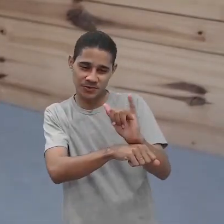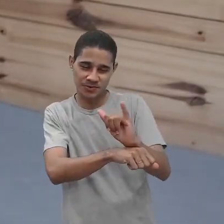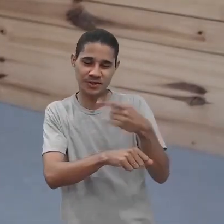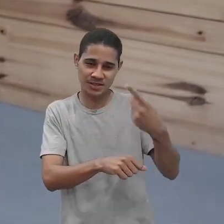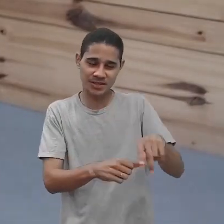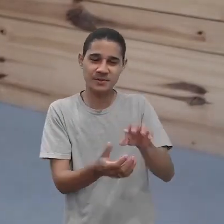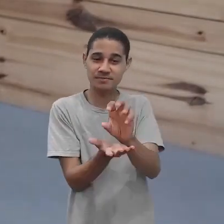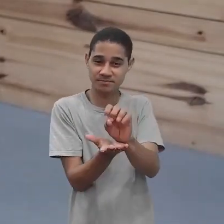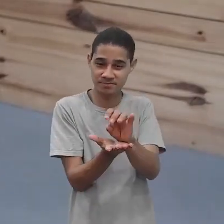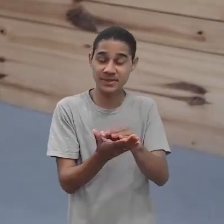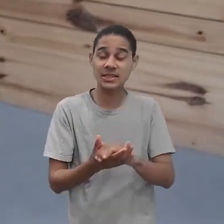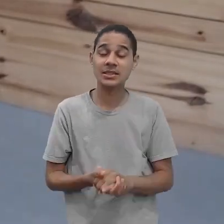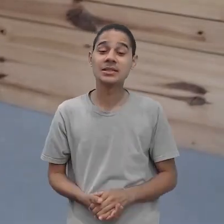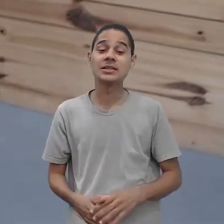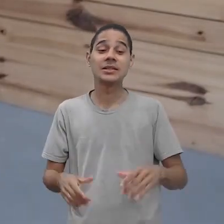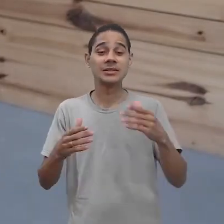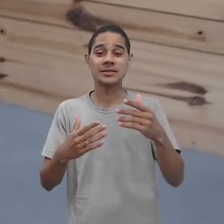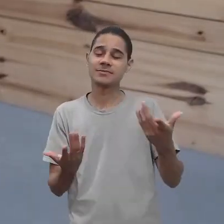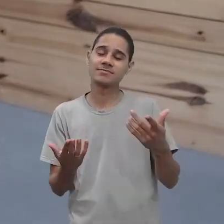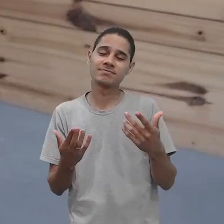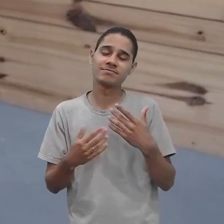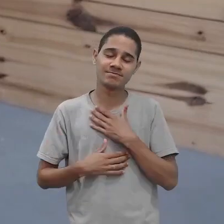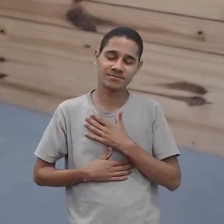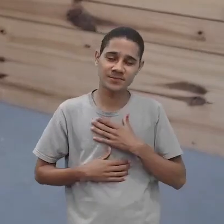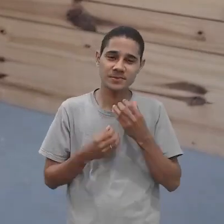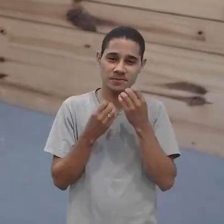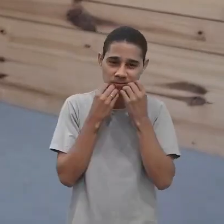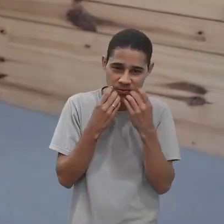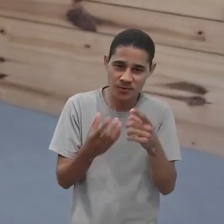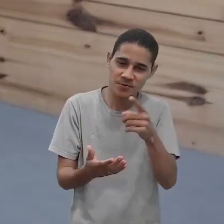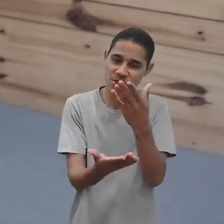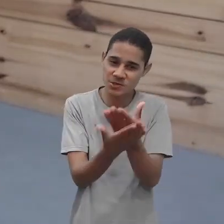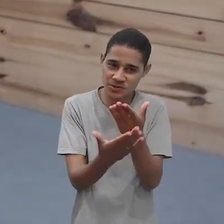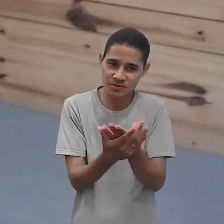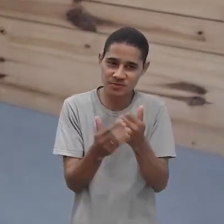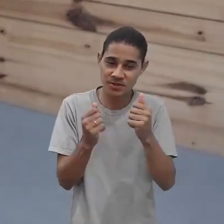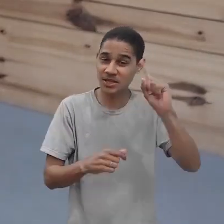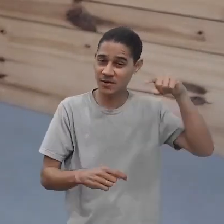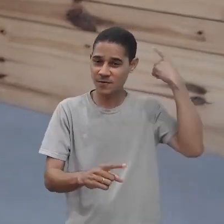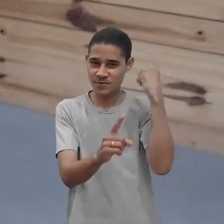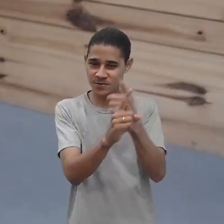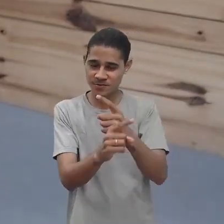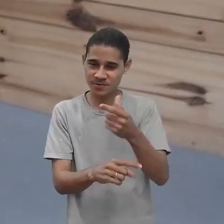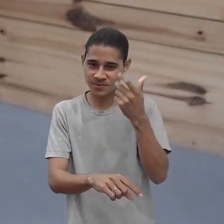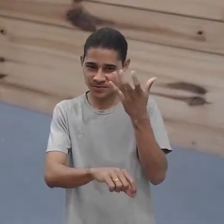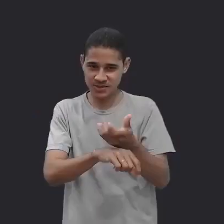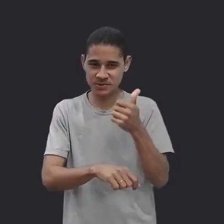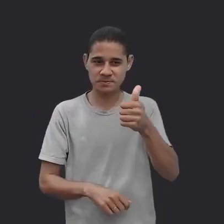ETEPAC, e eu desejo aí a vocês ótimos estudos e até a próxima disciplina.